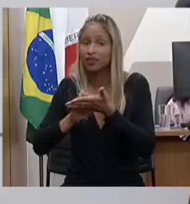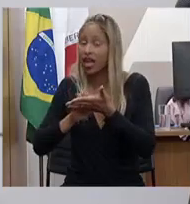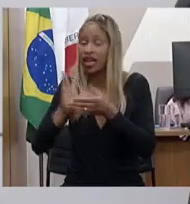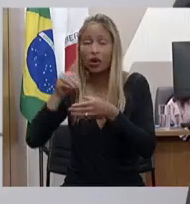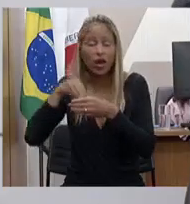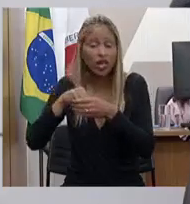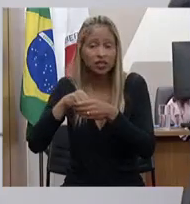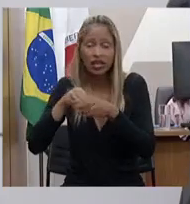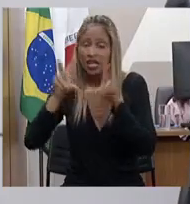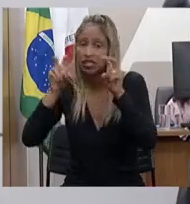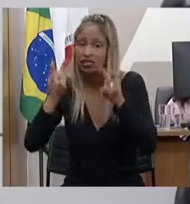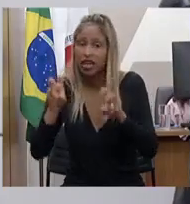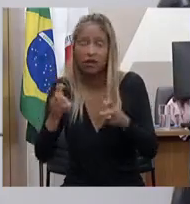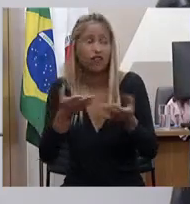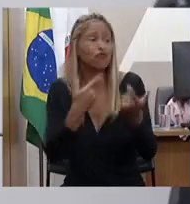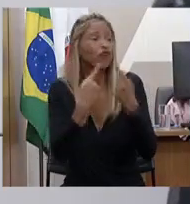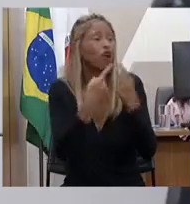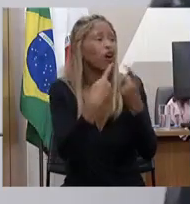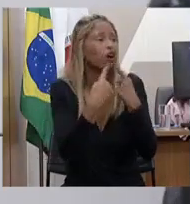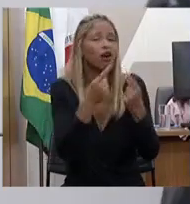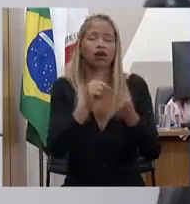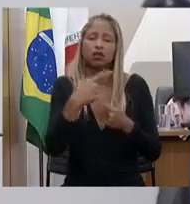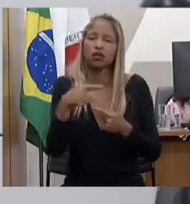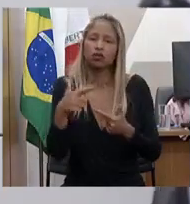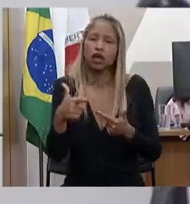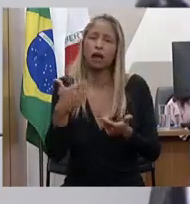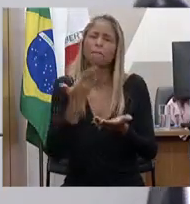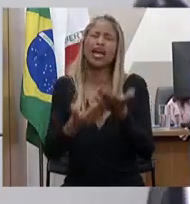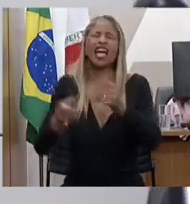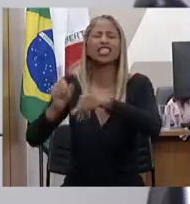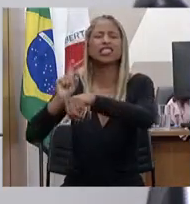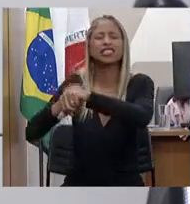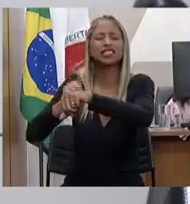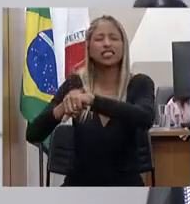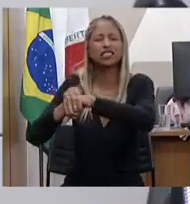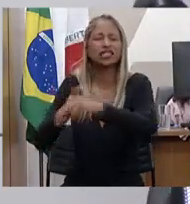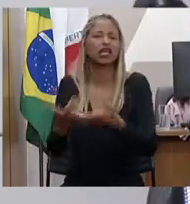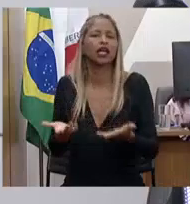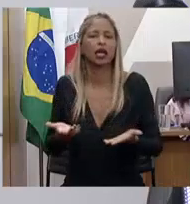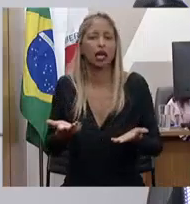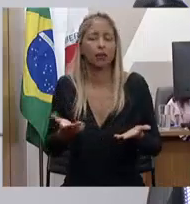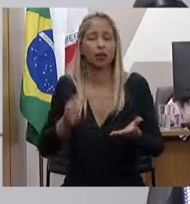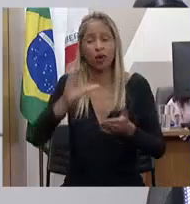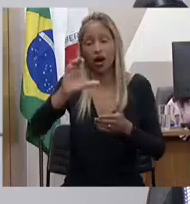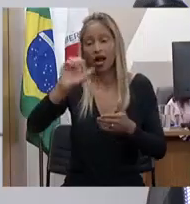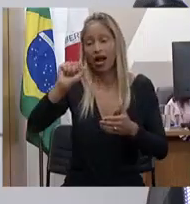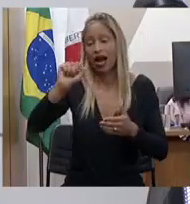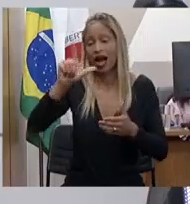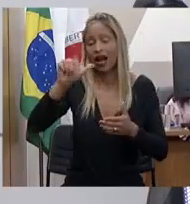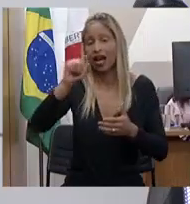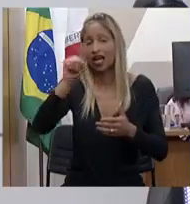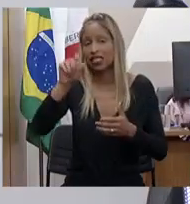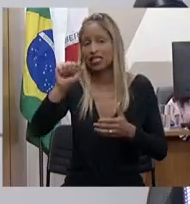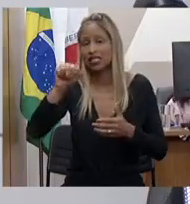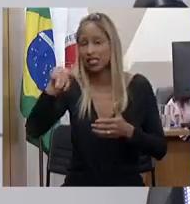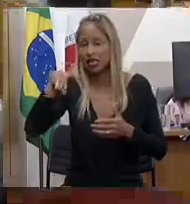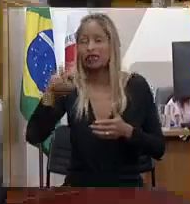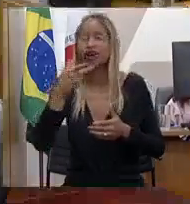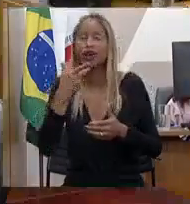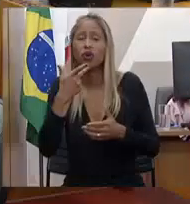vigora mais ninguém quer discutir isso mais não isso é perda de tempo assim como diz o Calazans virou uma coisa sabe